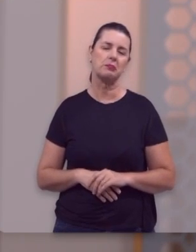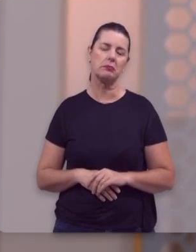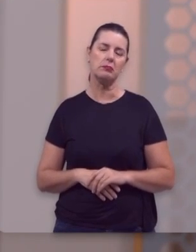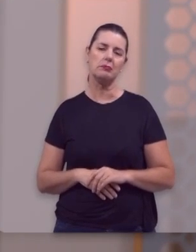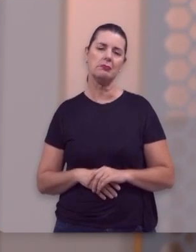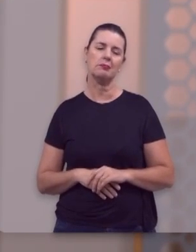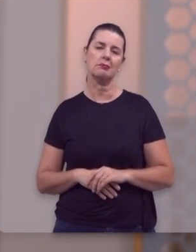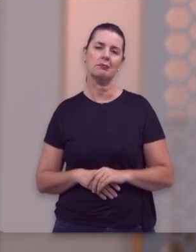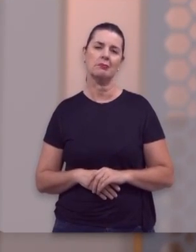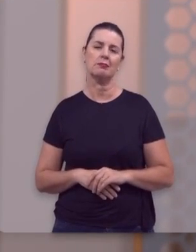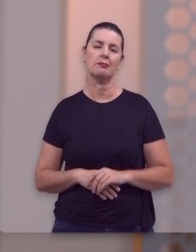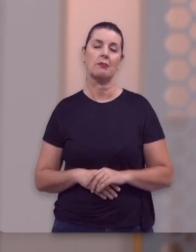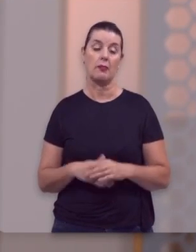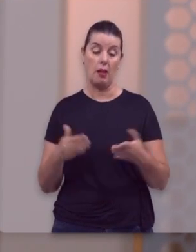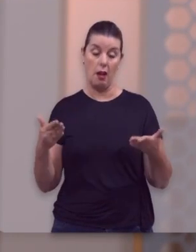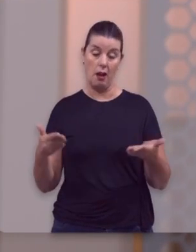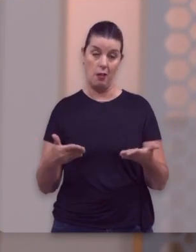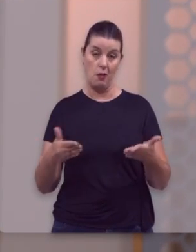Agora,